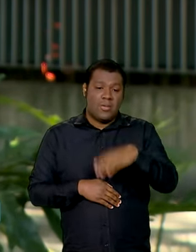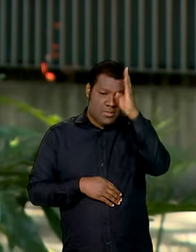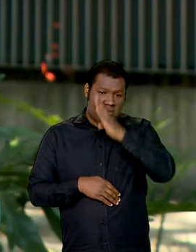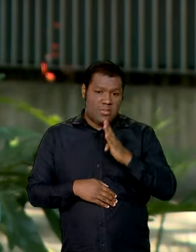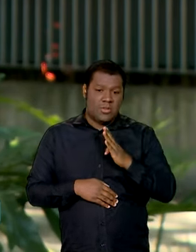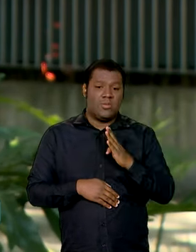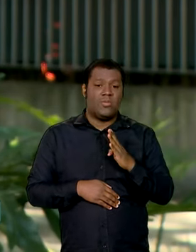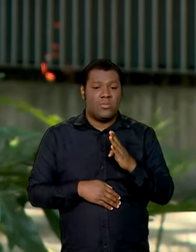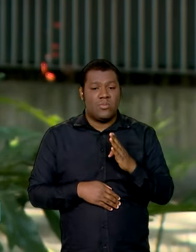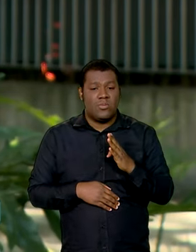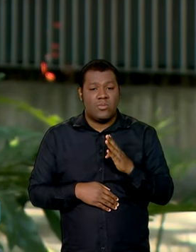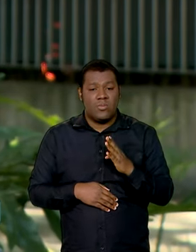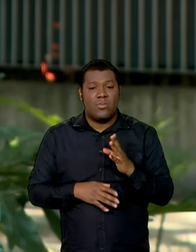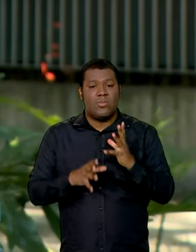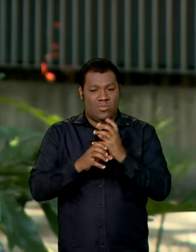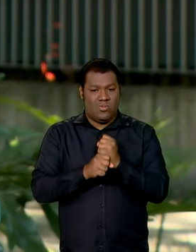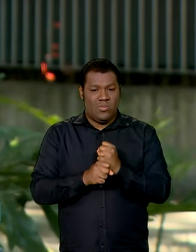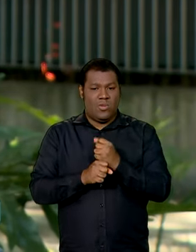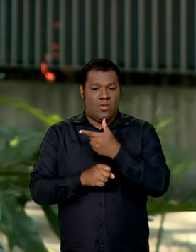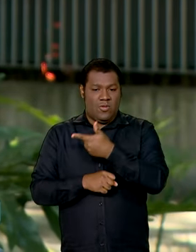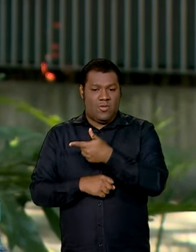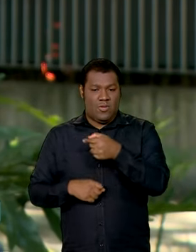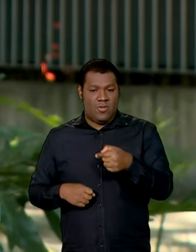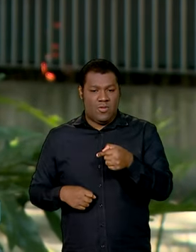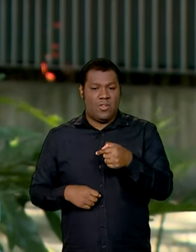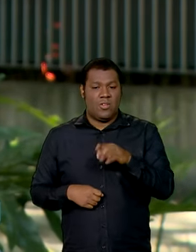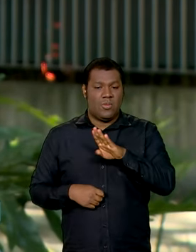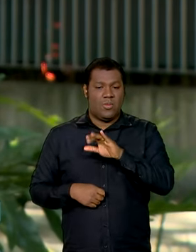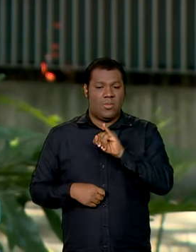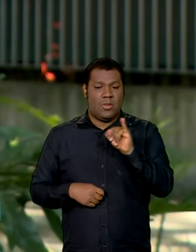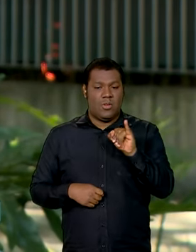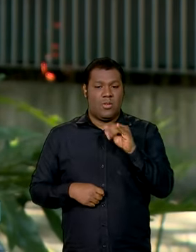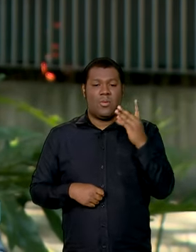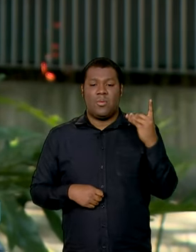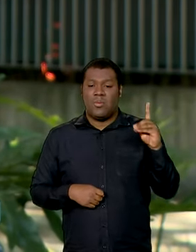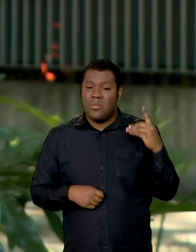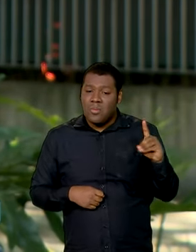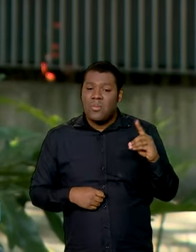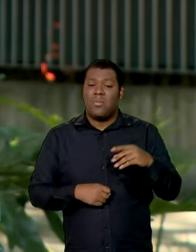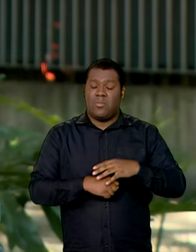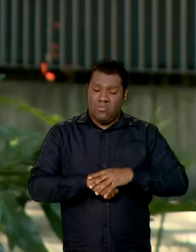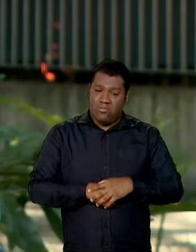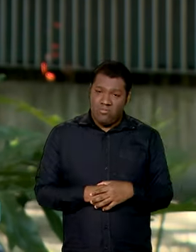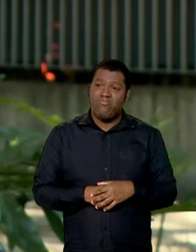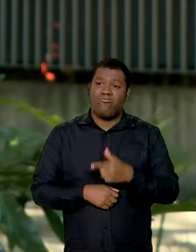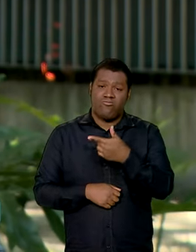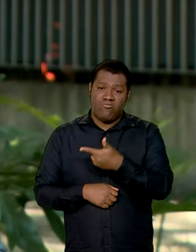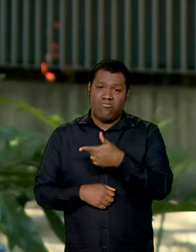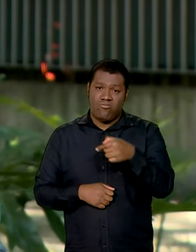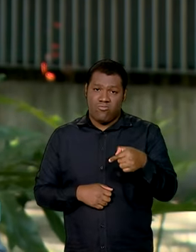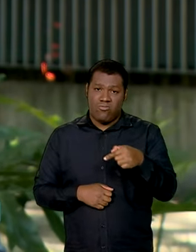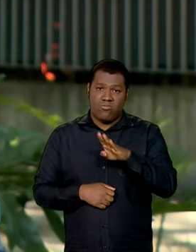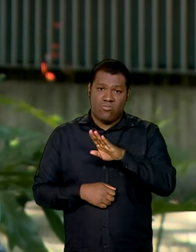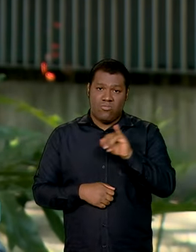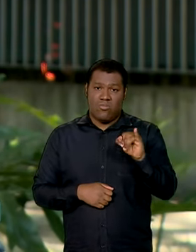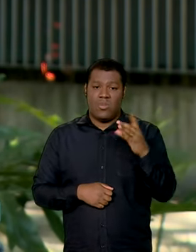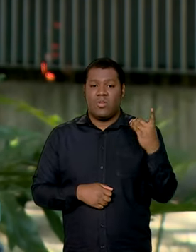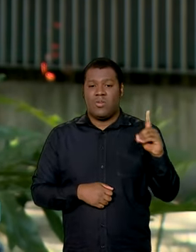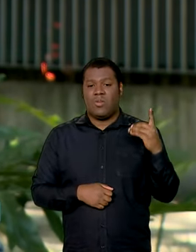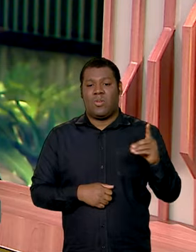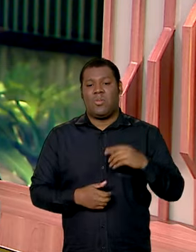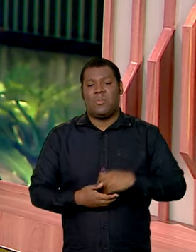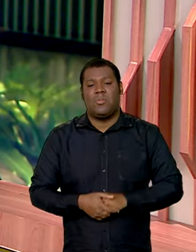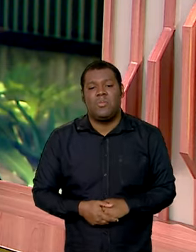ficou em 27 bilhões de dólares. Portanto, um superávit de 27 bilhões de dólares.